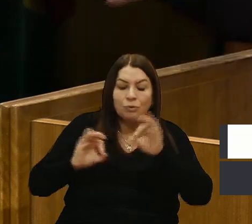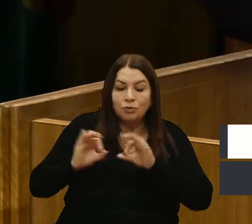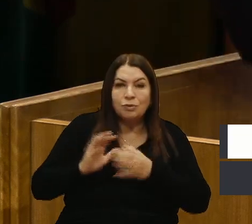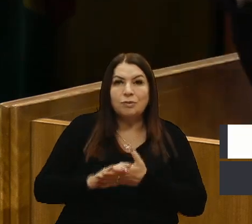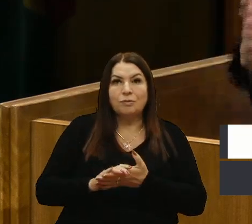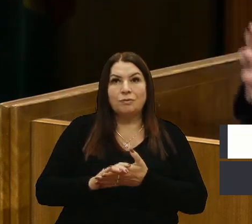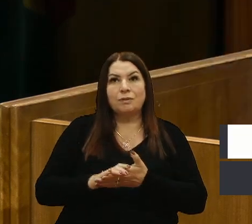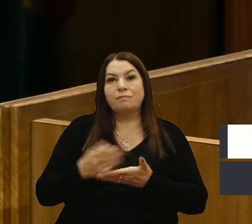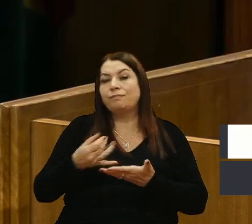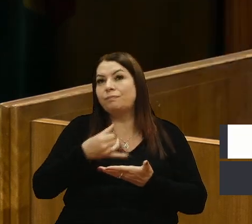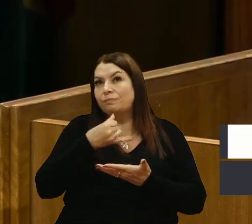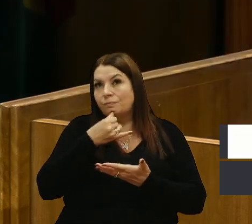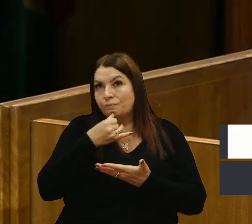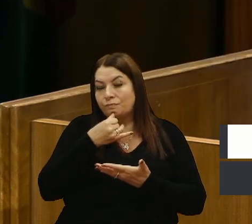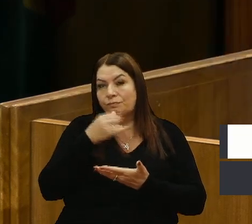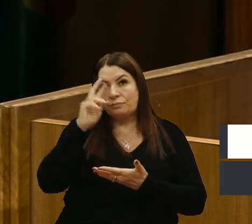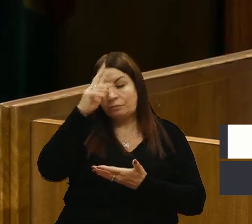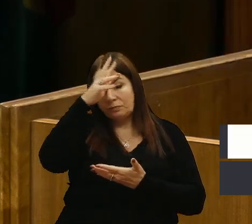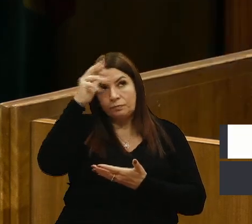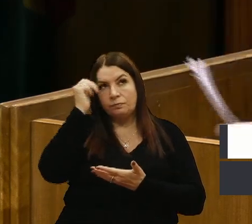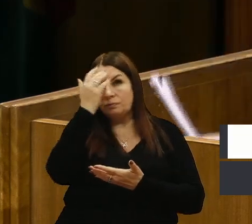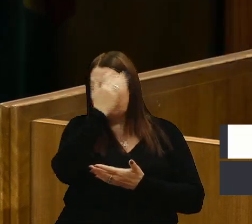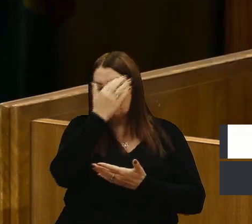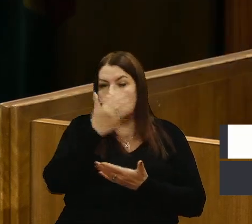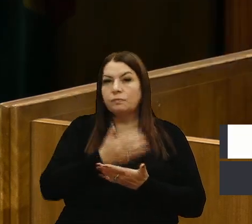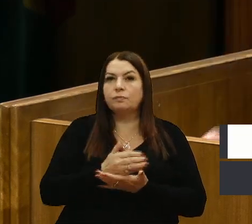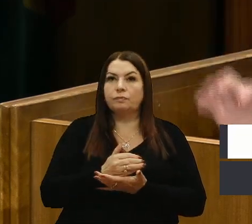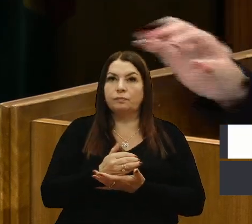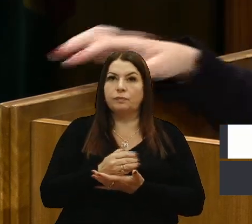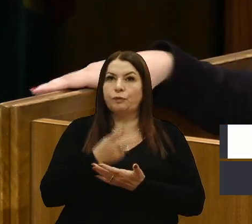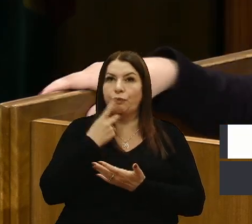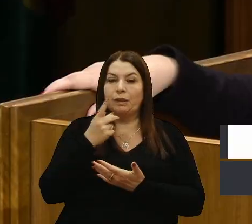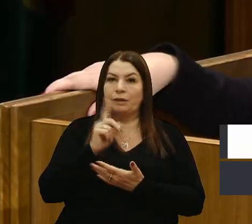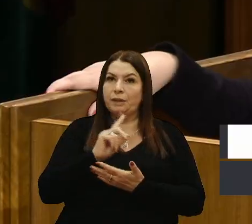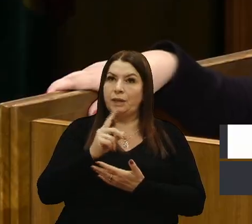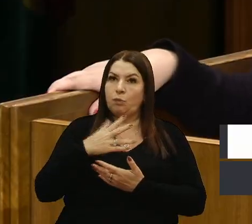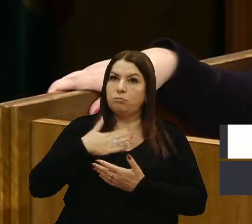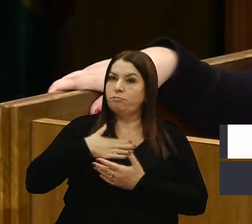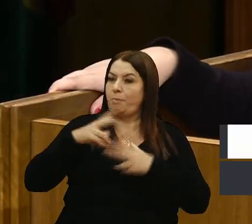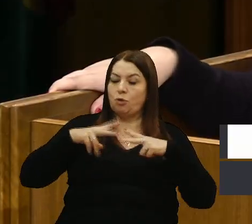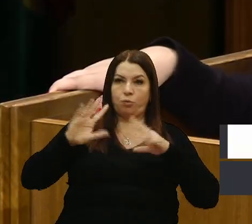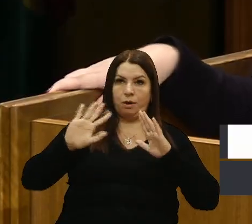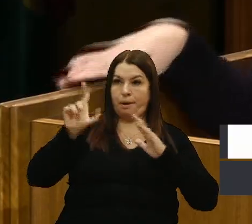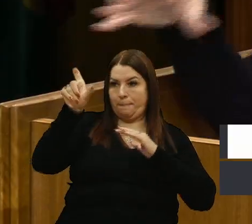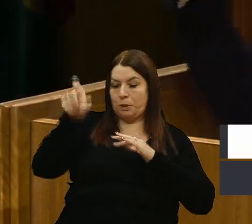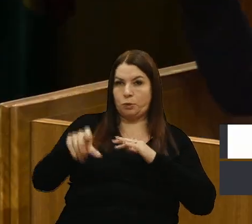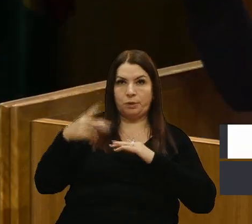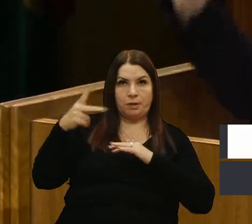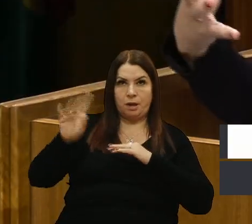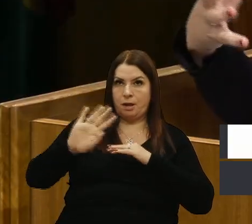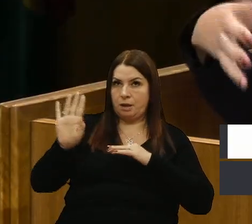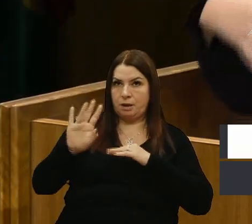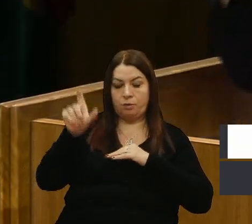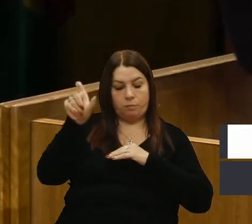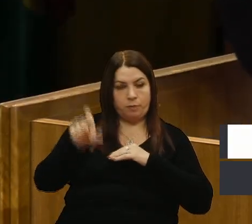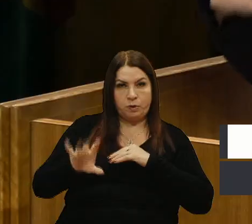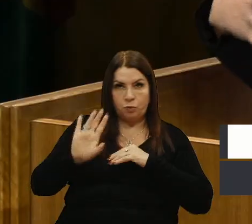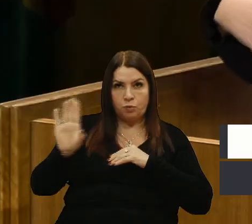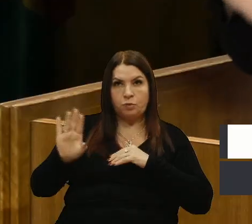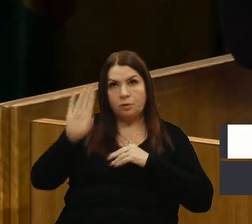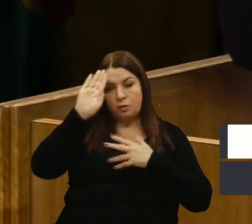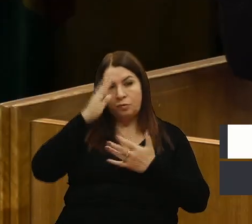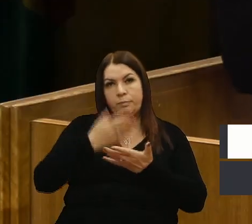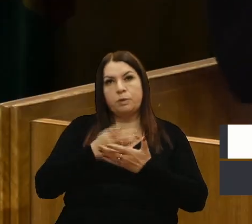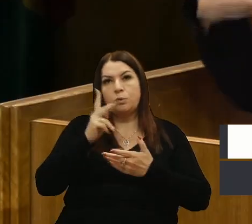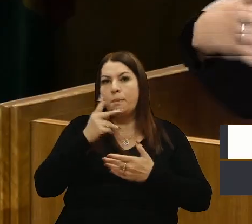planejamento. Infelizmente, o prefeito Adiló, e aqui eu digo não pessoalizando na pessoa dele como pessoa, acredito que é uma